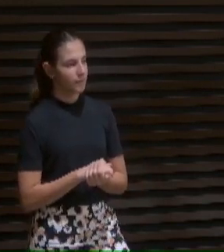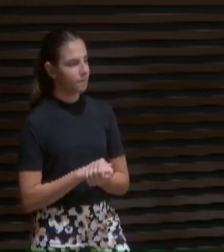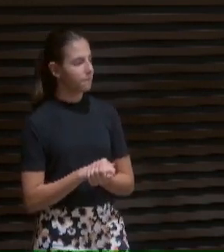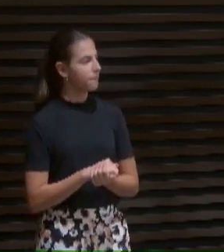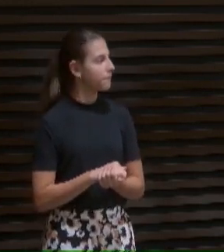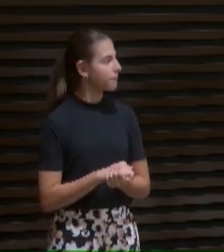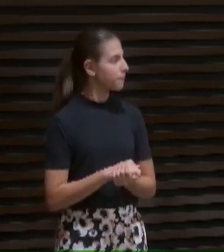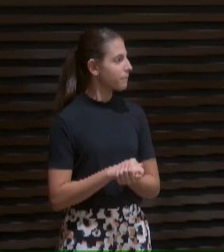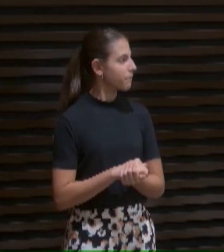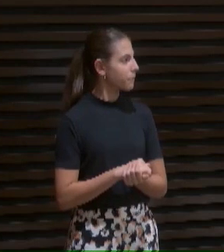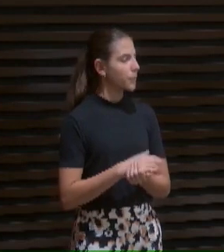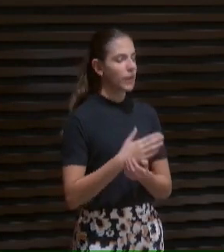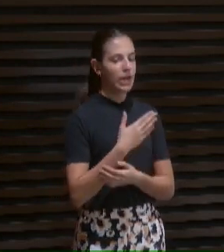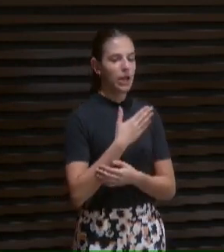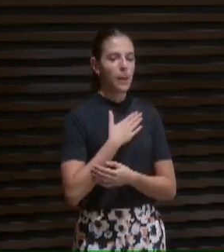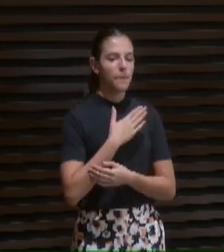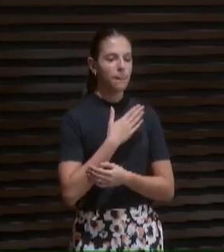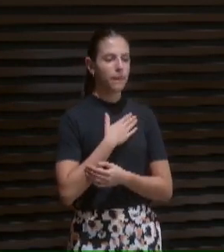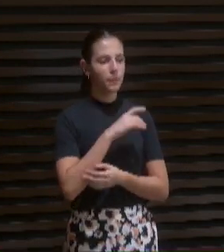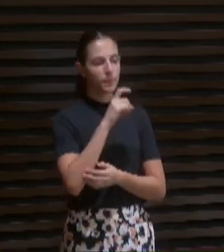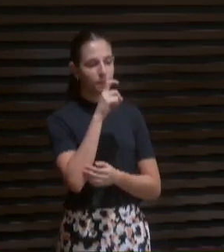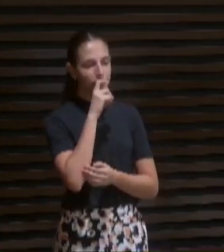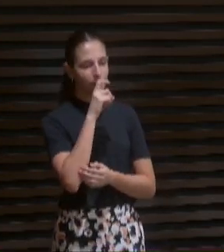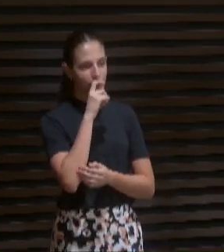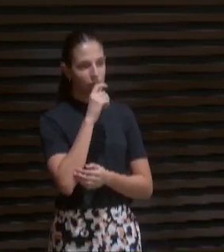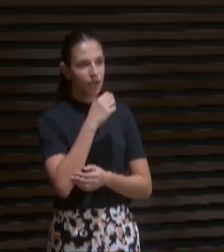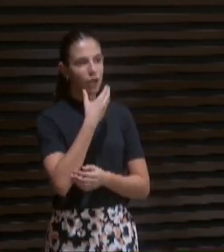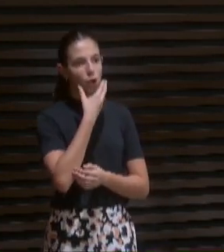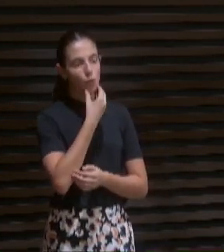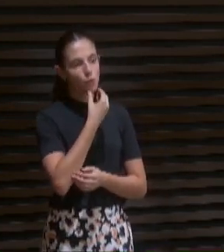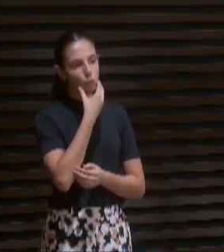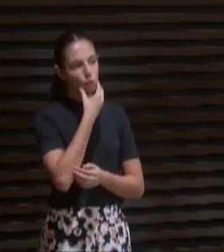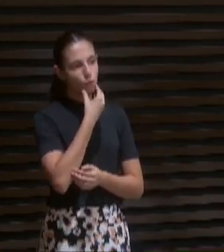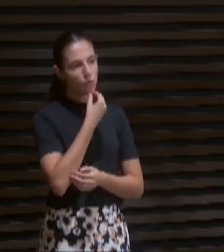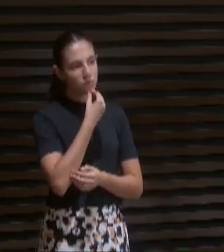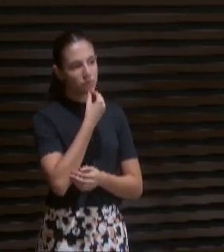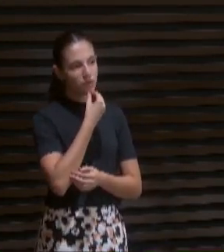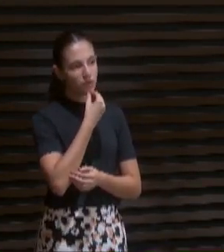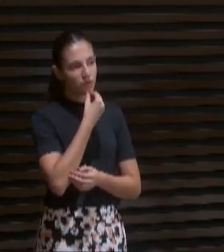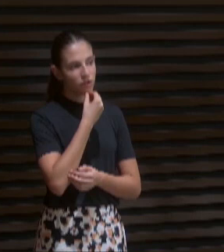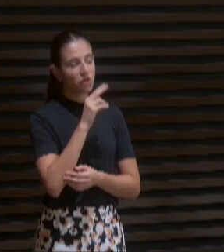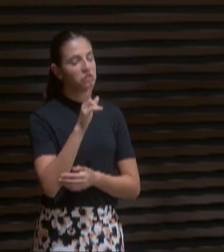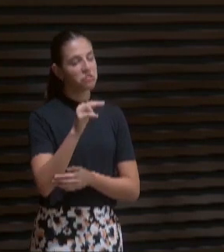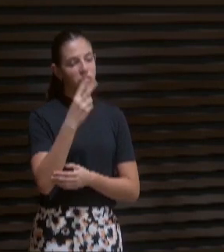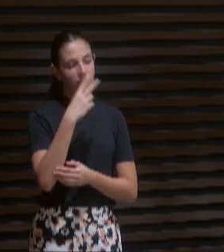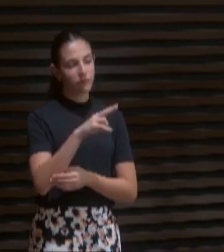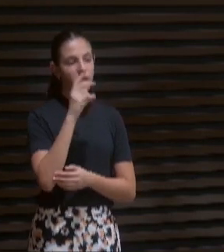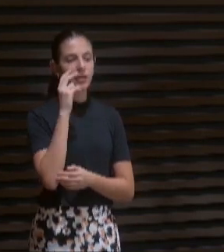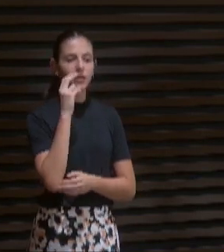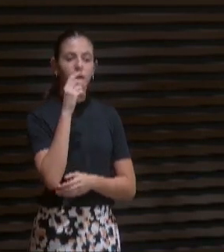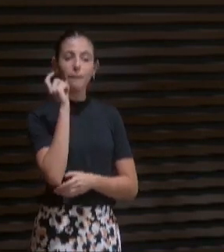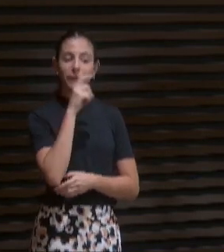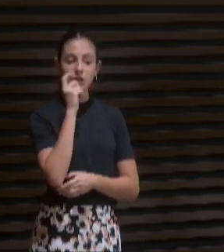O meu pai era um homem que, pelo menos eu nunca o vi mentindo. Podia ter mentido, mas ele era muito sério com essa